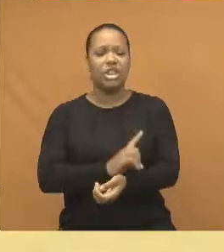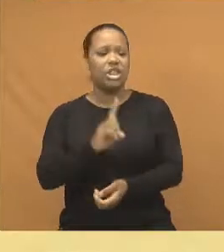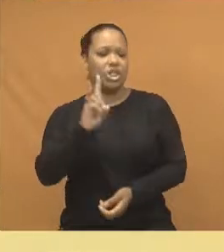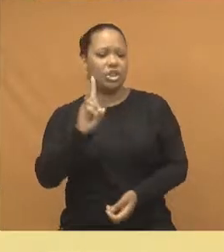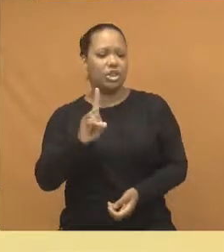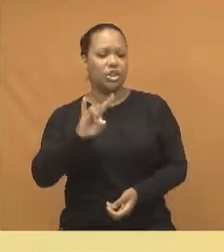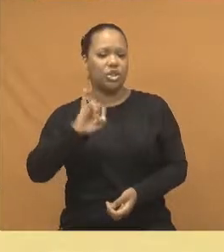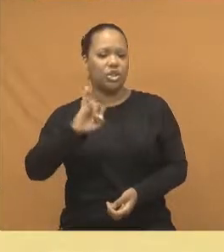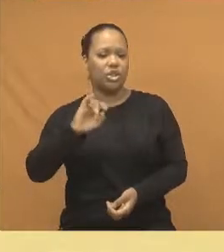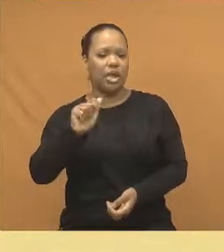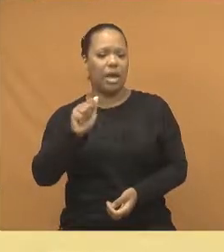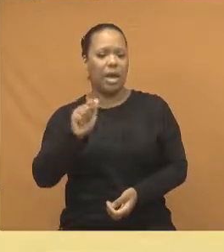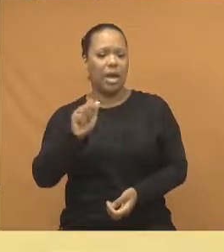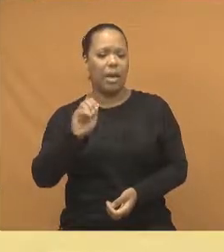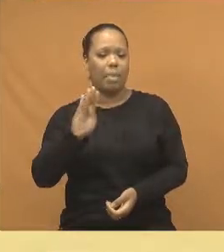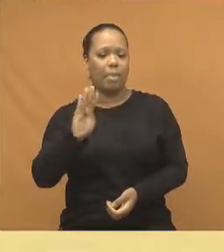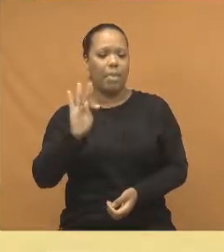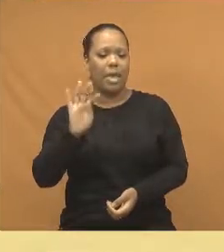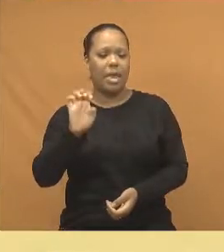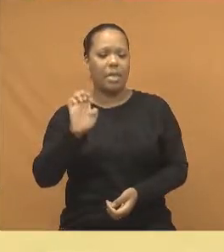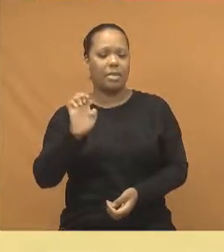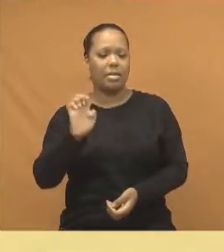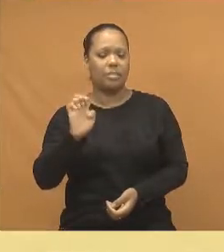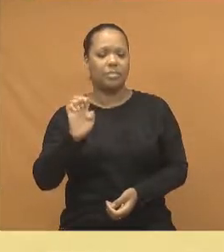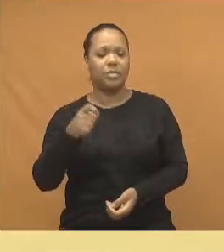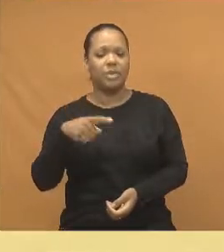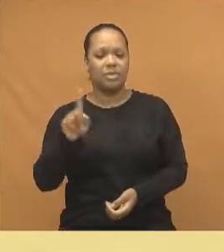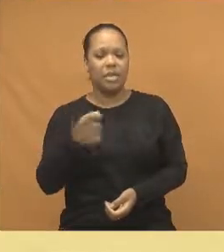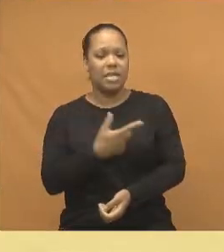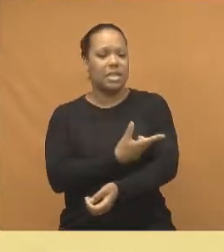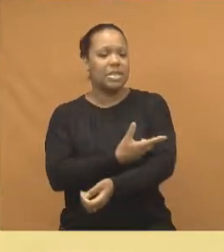na realização de exames médicos